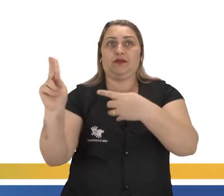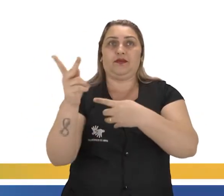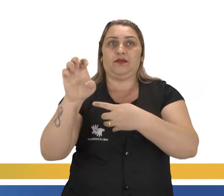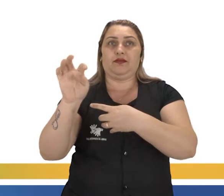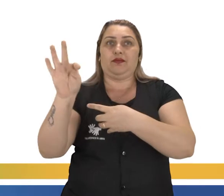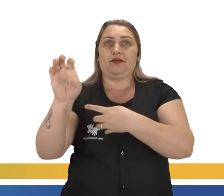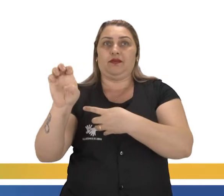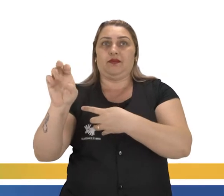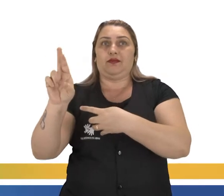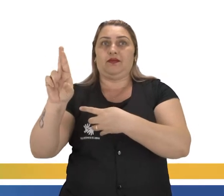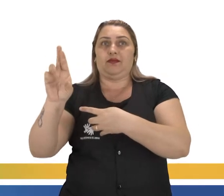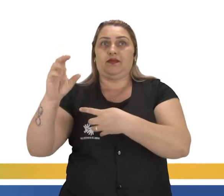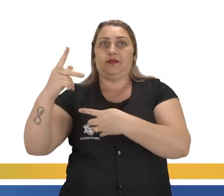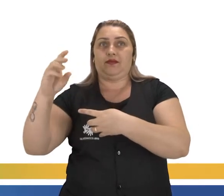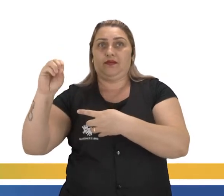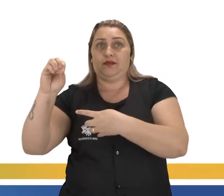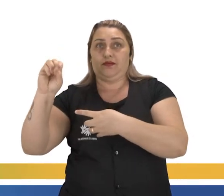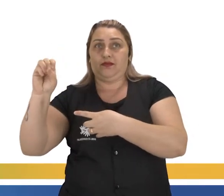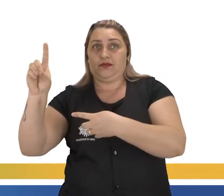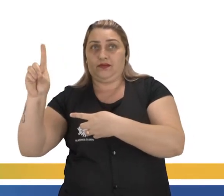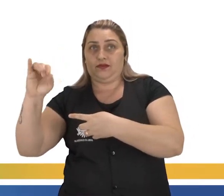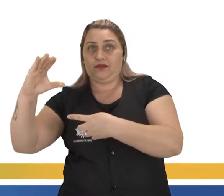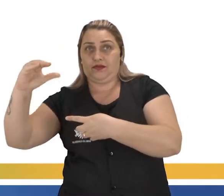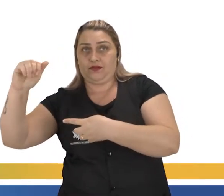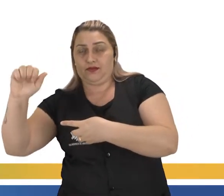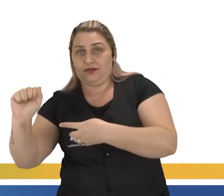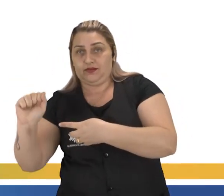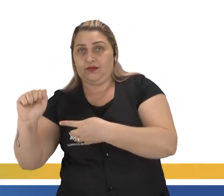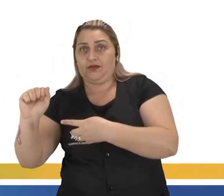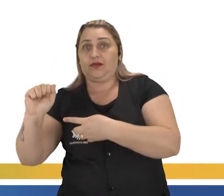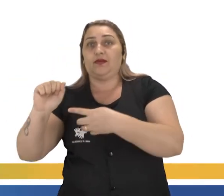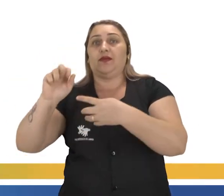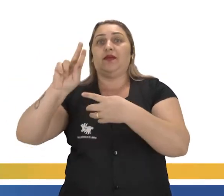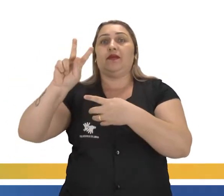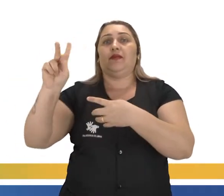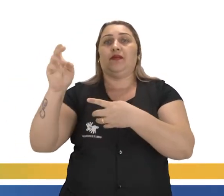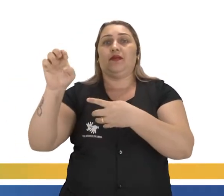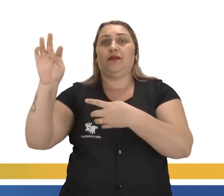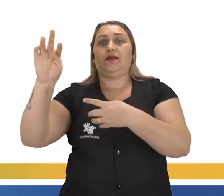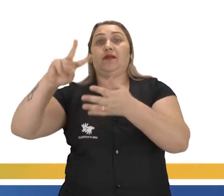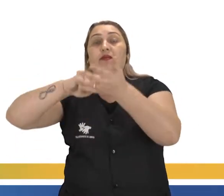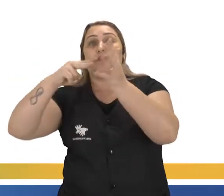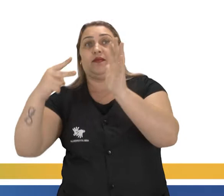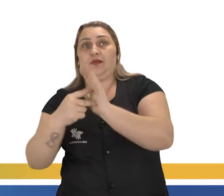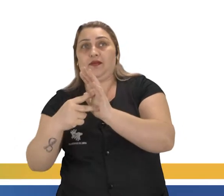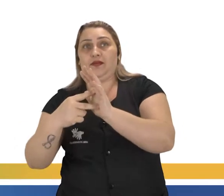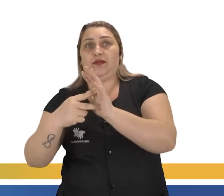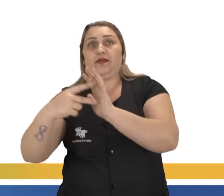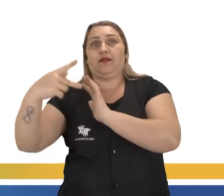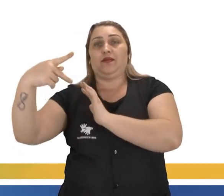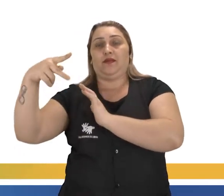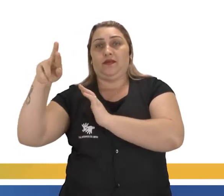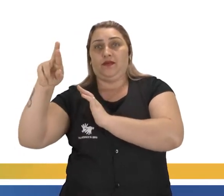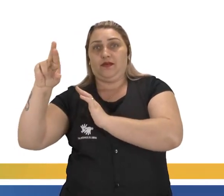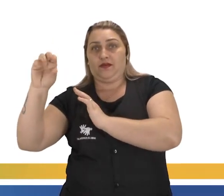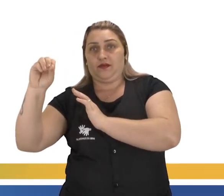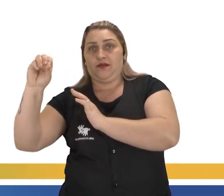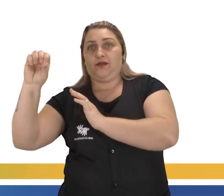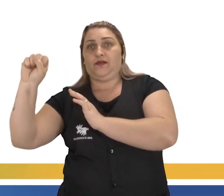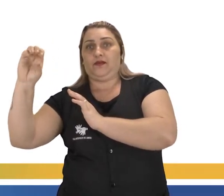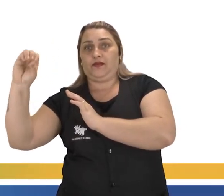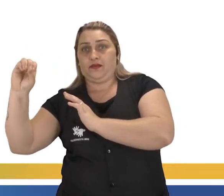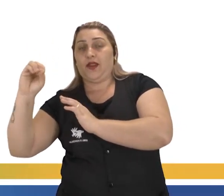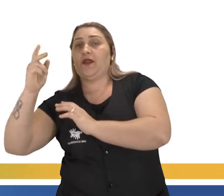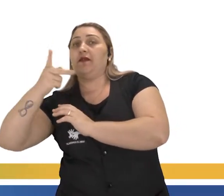são as heteroprosódicas. Hétero, diferente. Prosódica, prosa, fala. Ou